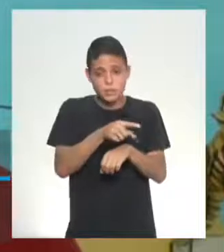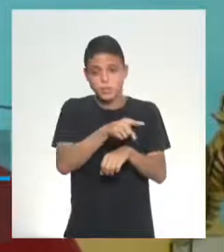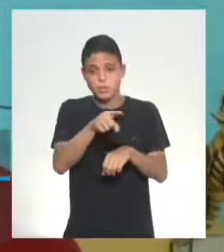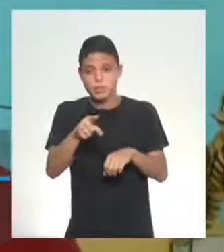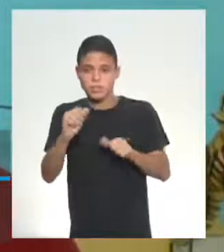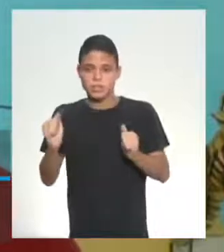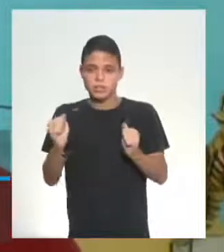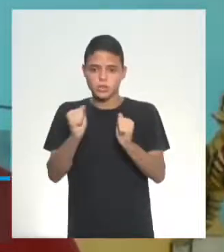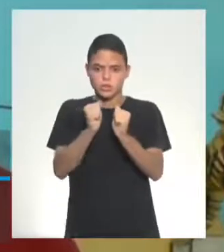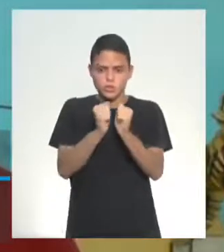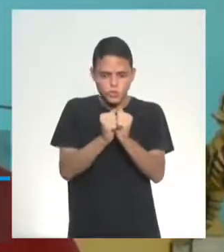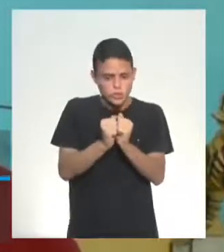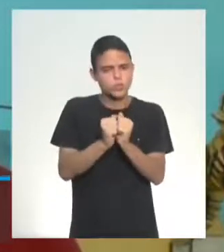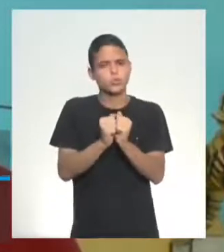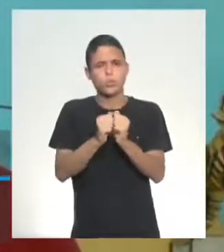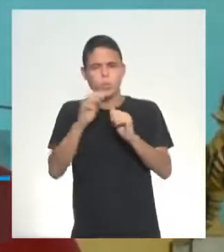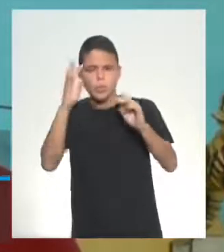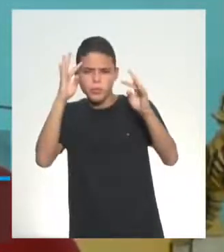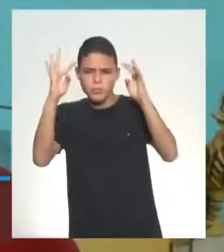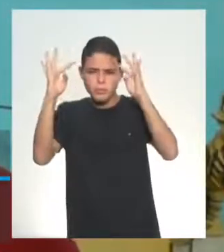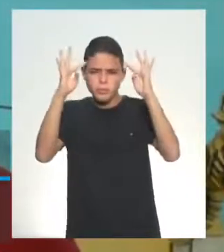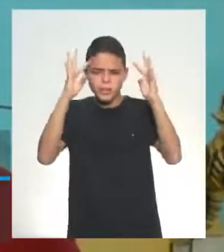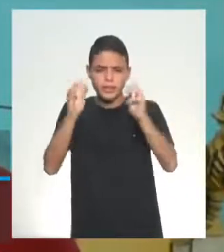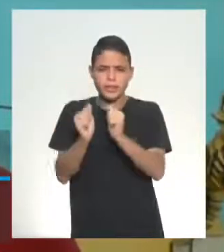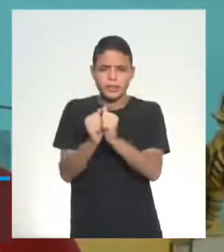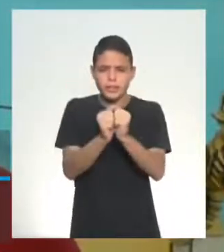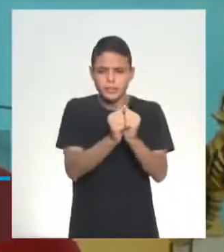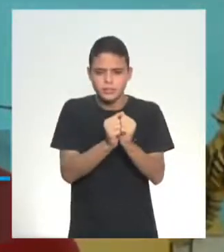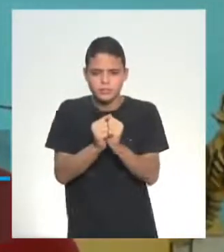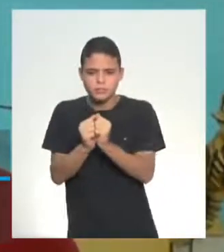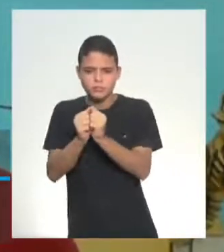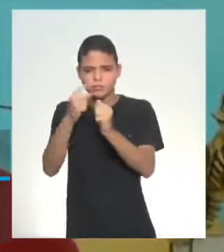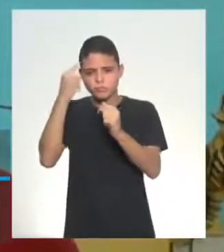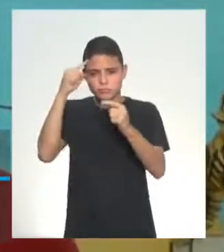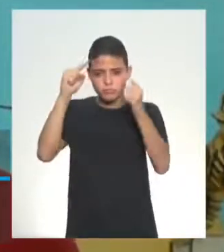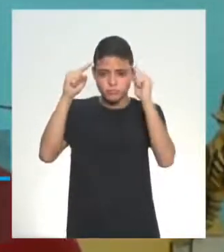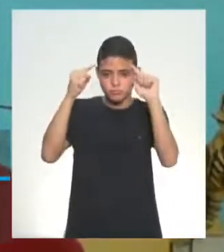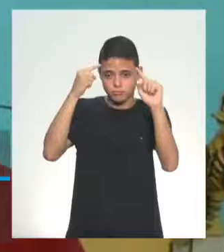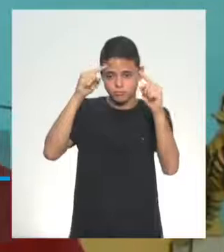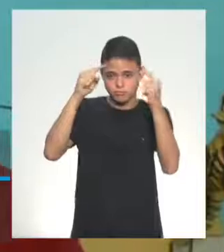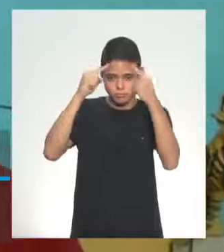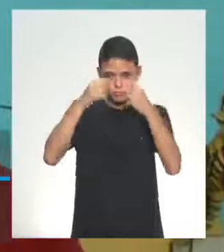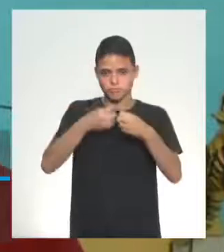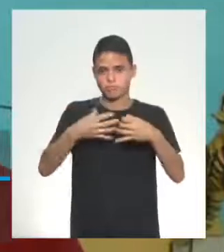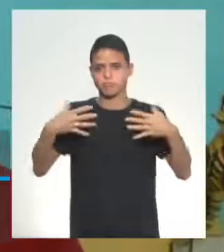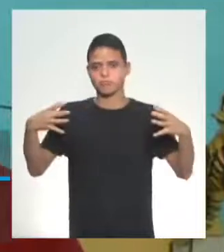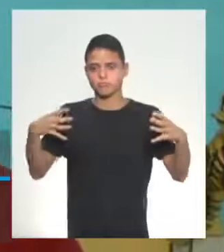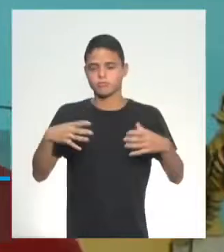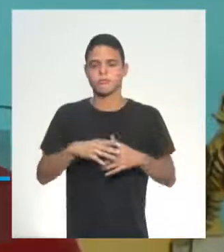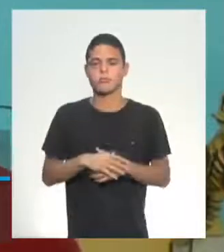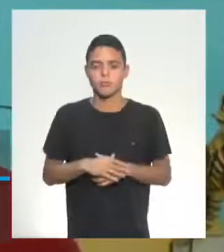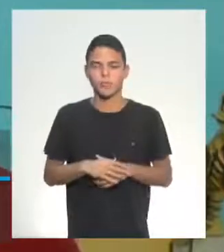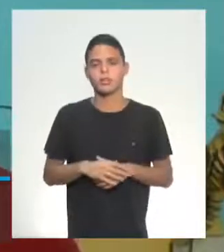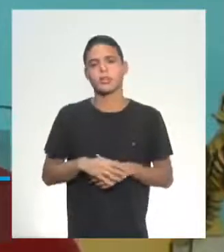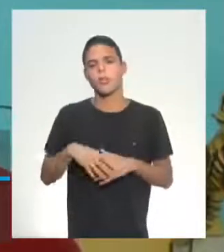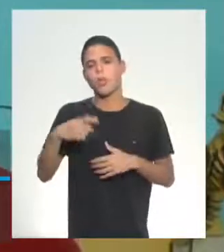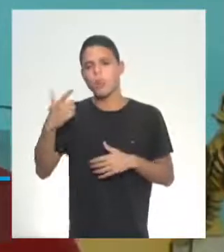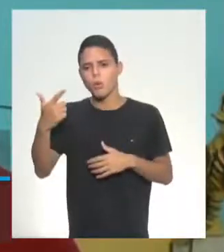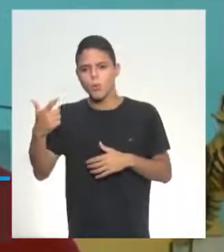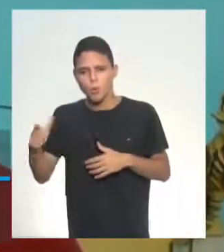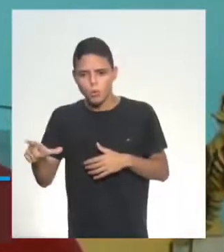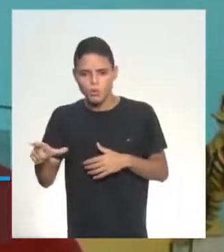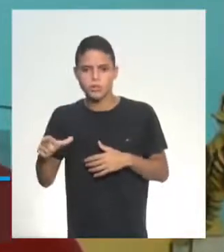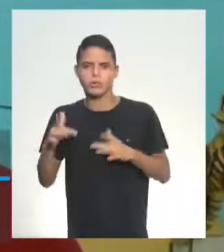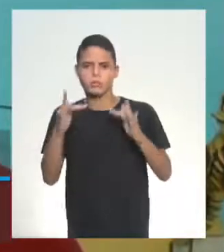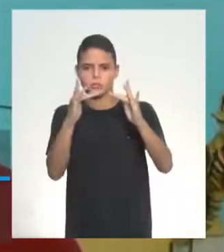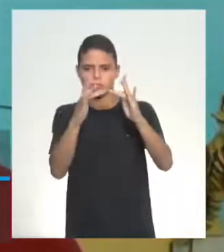junto e pensar em formas de viabilizar essa sua ideia, viabilizar esse seu projeto. Outra forma de você entrar em contato com a